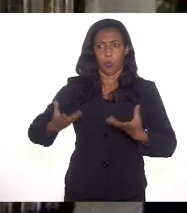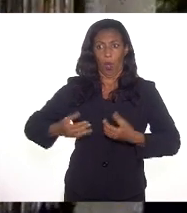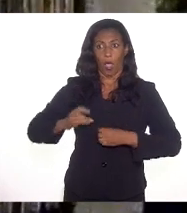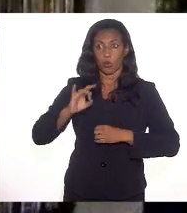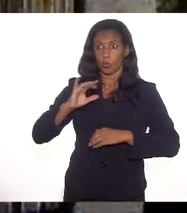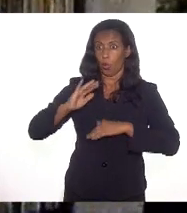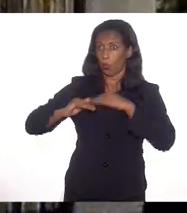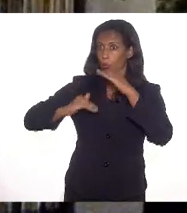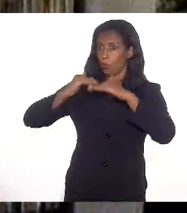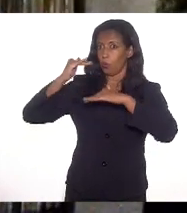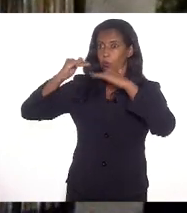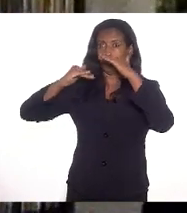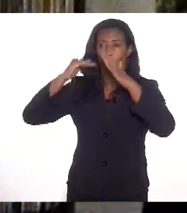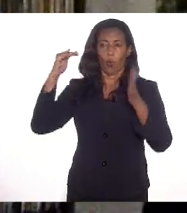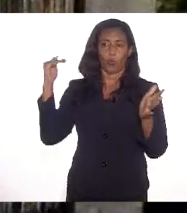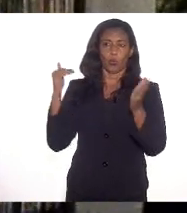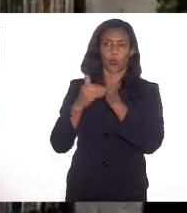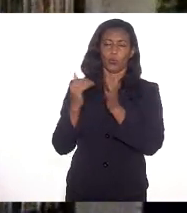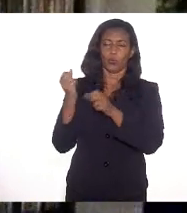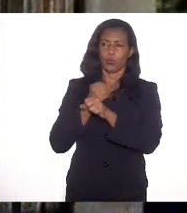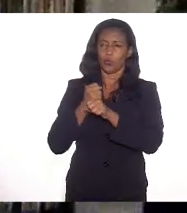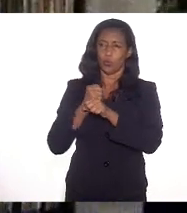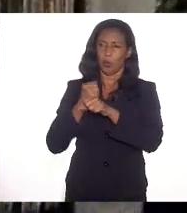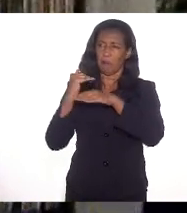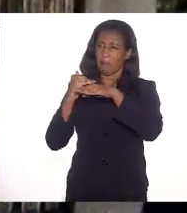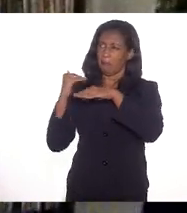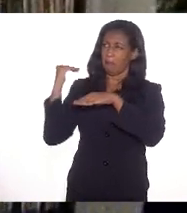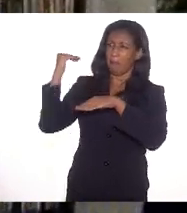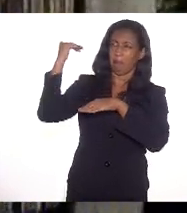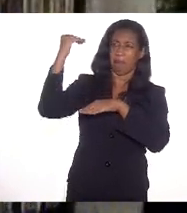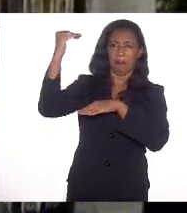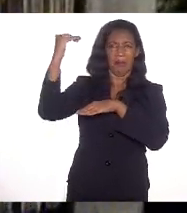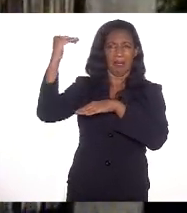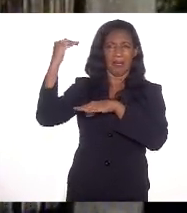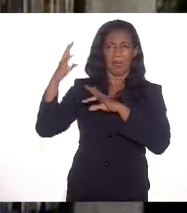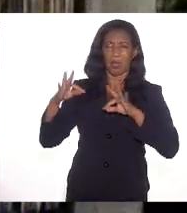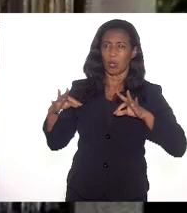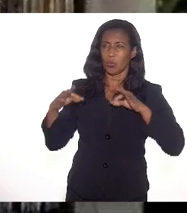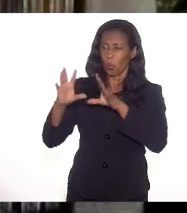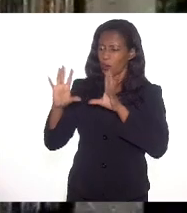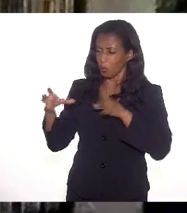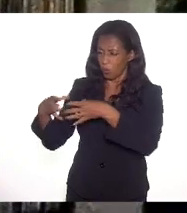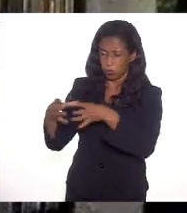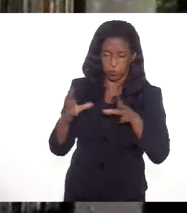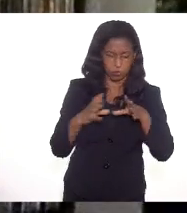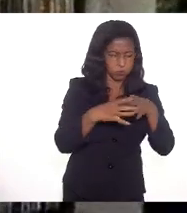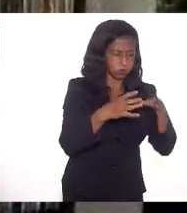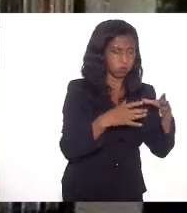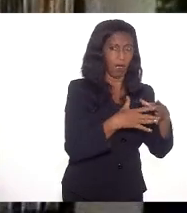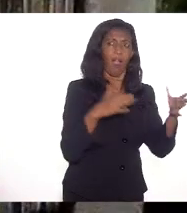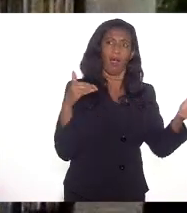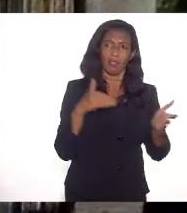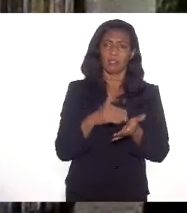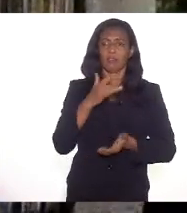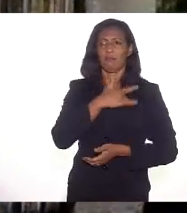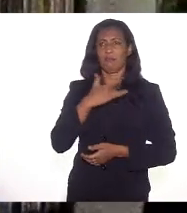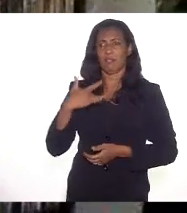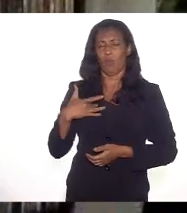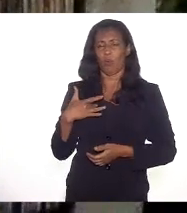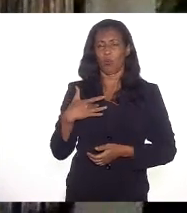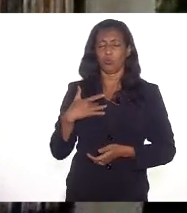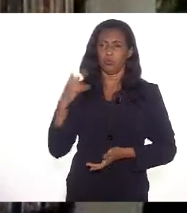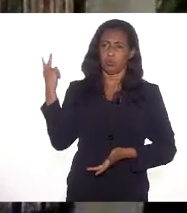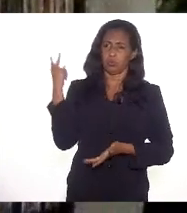cresceram os últimos anos e ultrapassaram as despesas de todas as áreas, até na saúde,